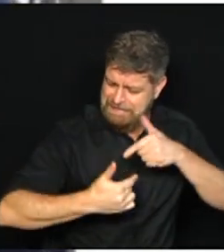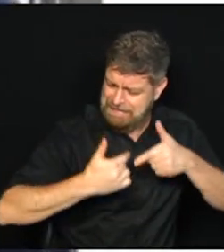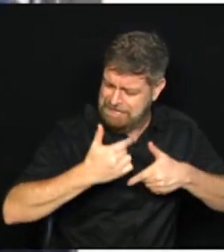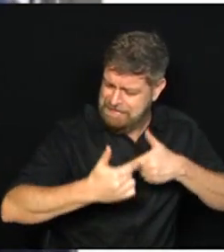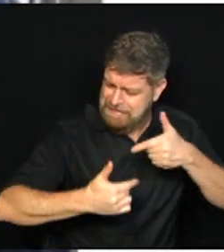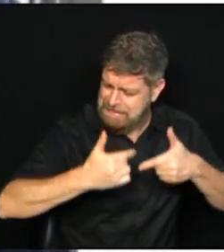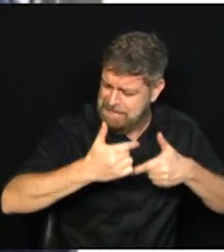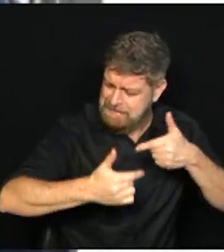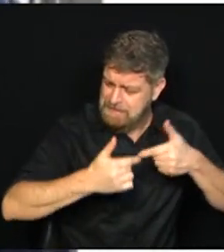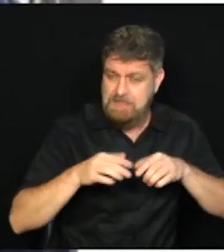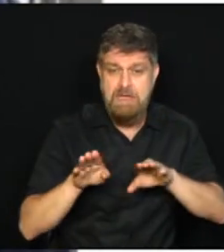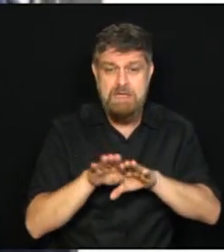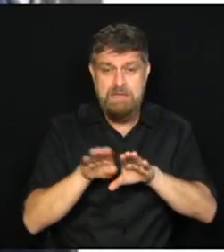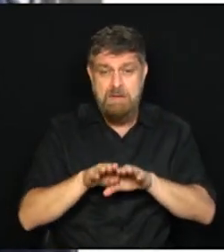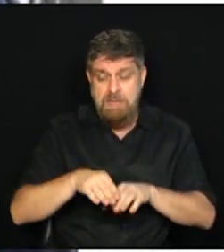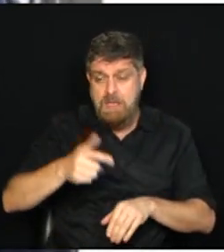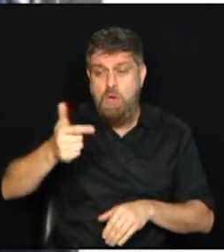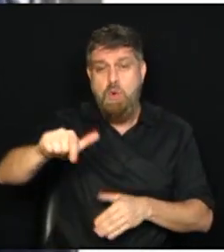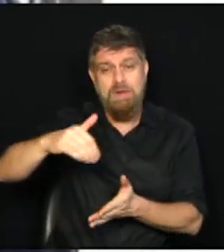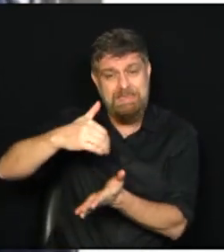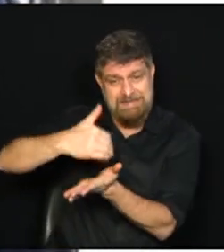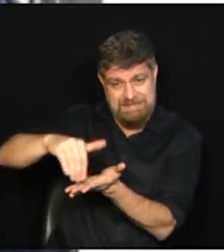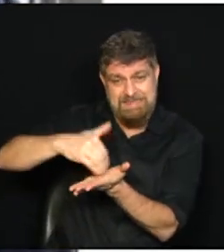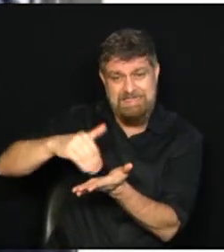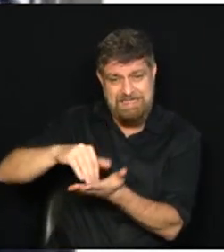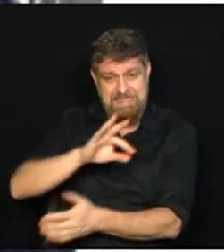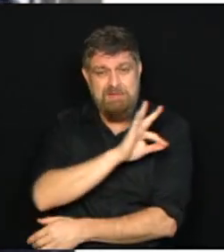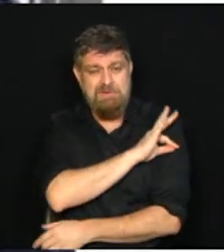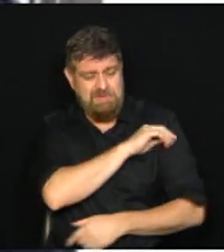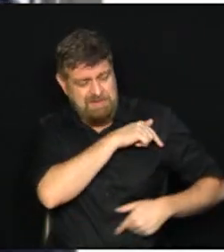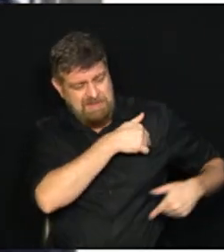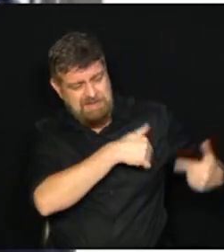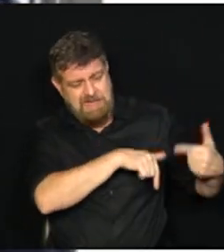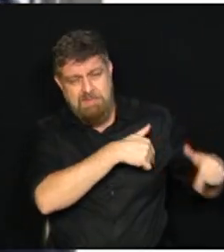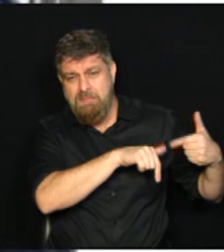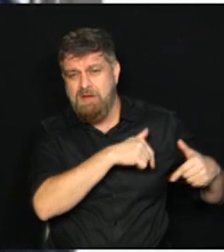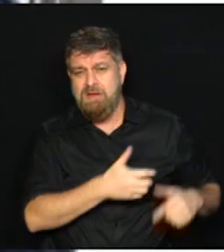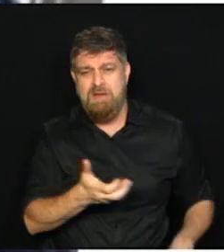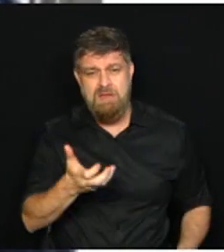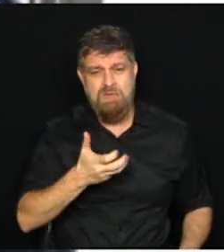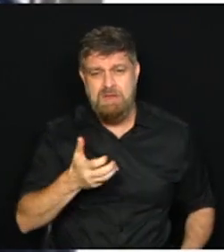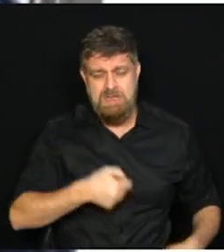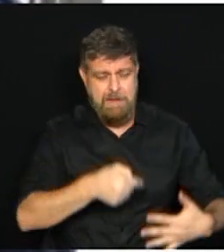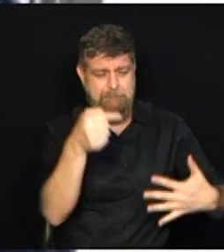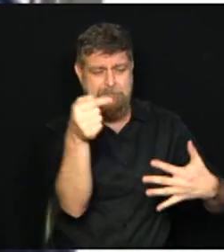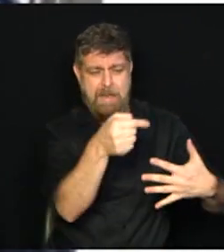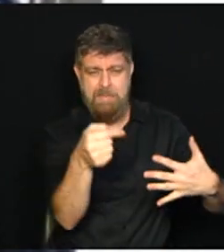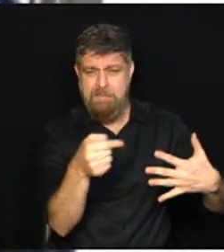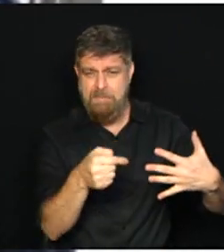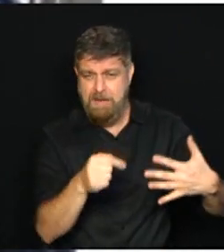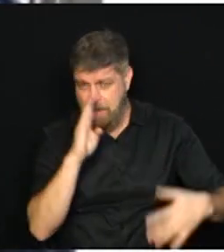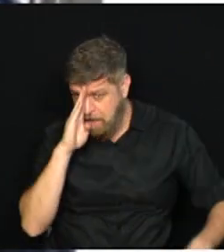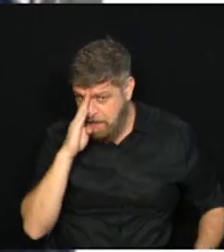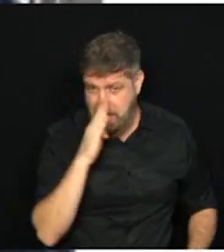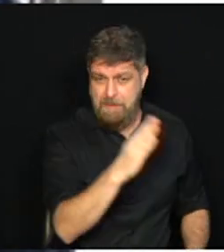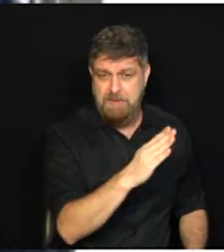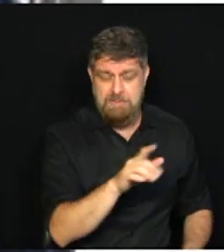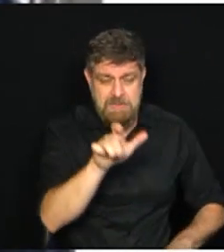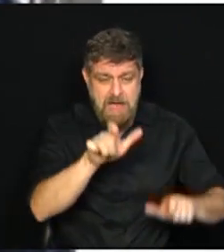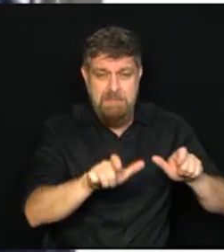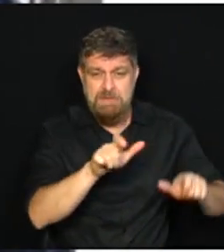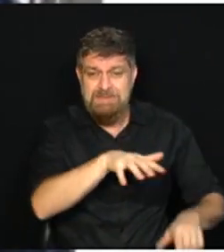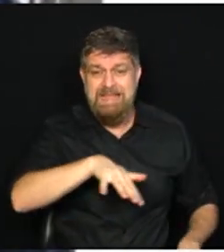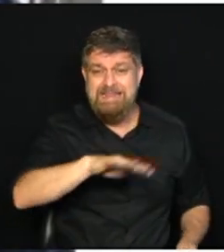mas também de outras secretarias aqui da prefeitura. E aqui eu queria pontualmente falar do pessoal da segurança, que tem nos